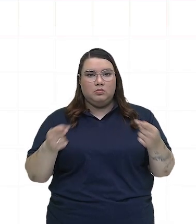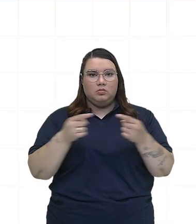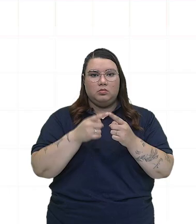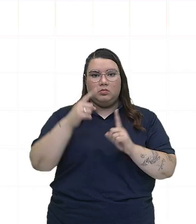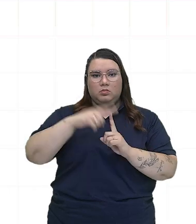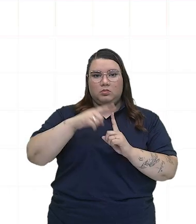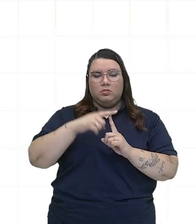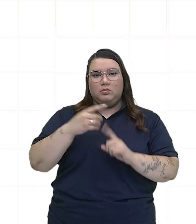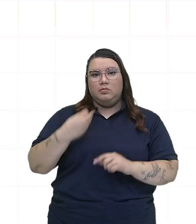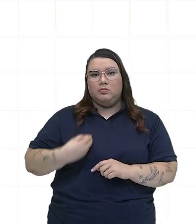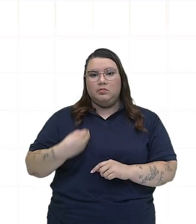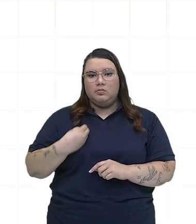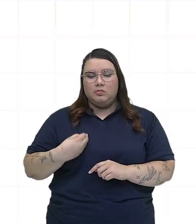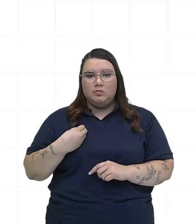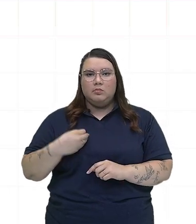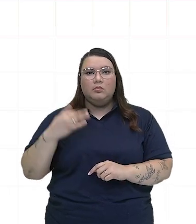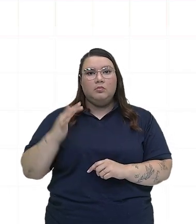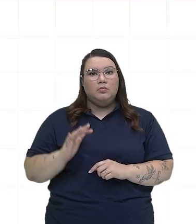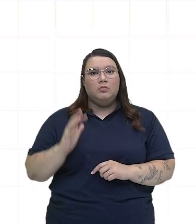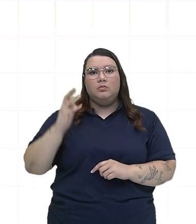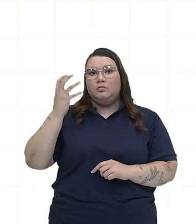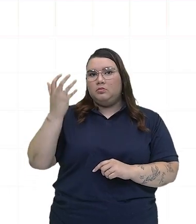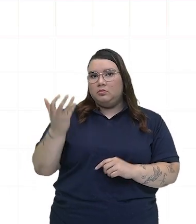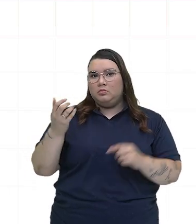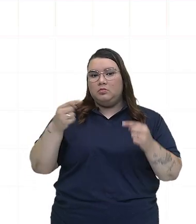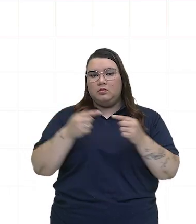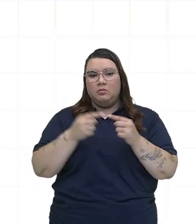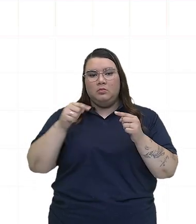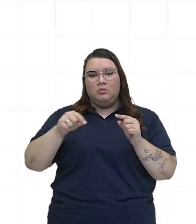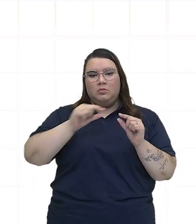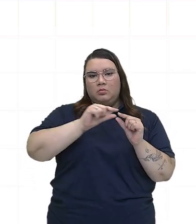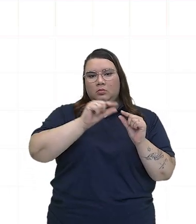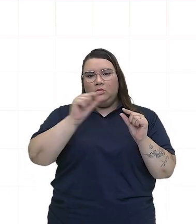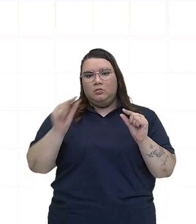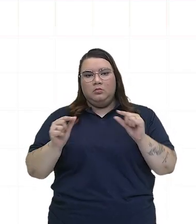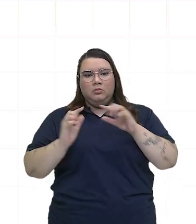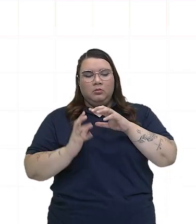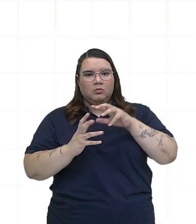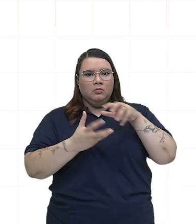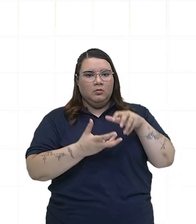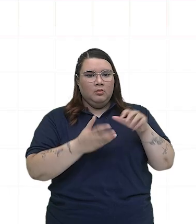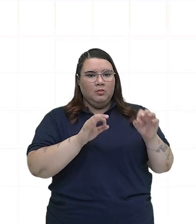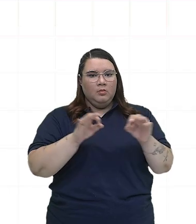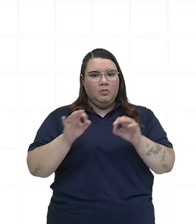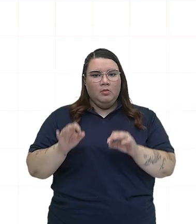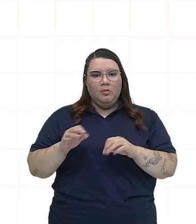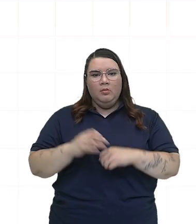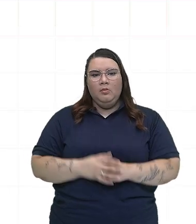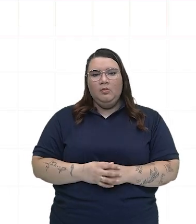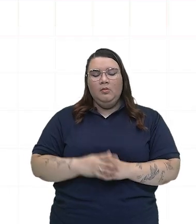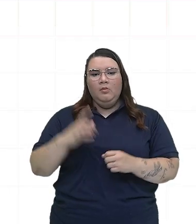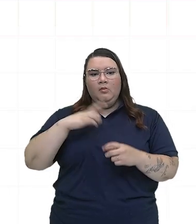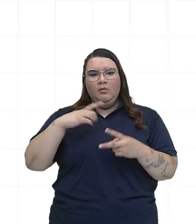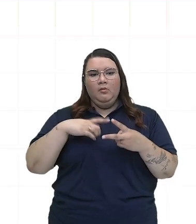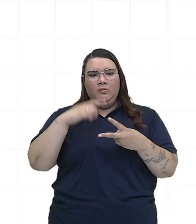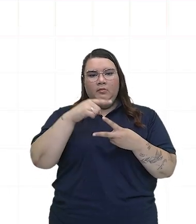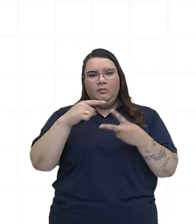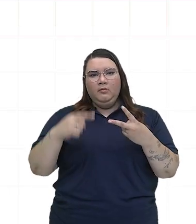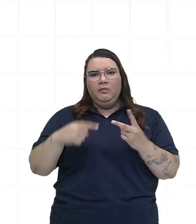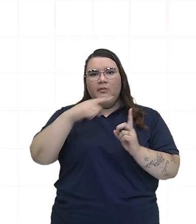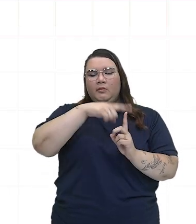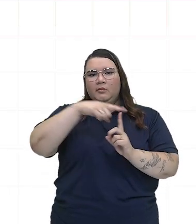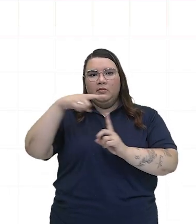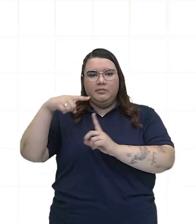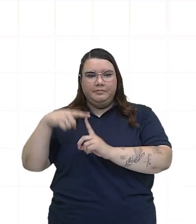de vida, ela acontece ali na crosta terrestre. A nossa crosta ela é dividida